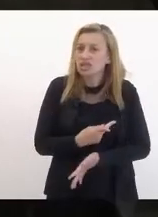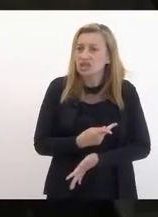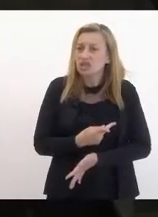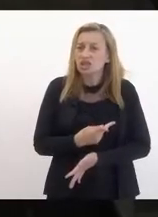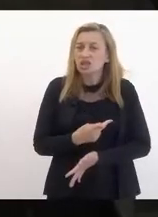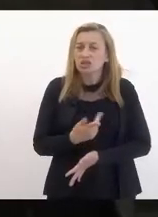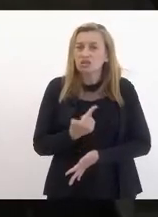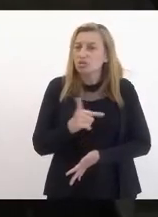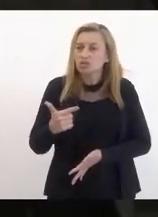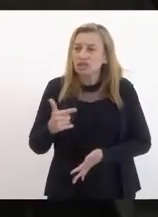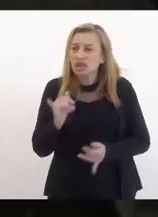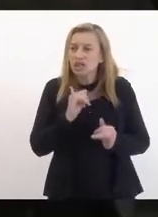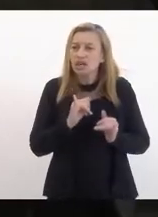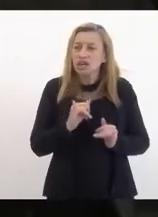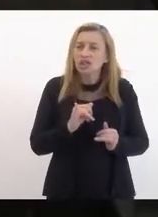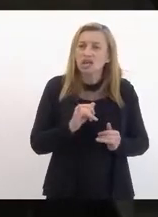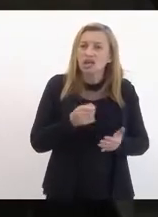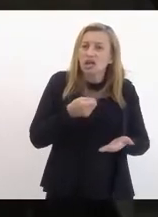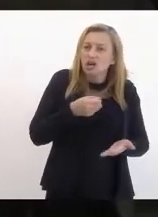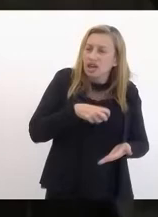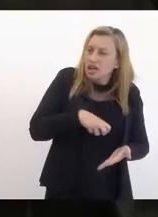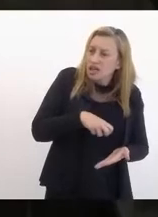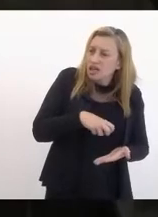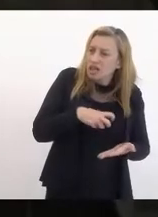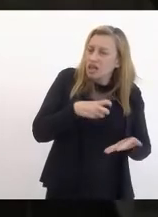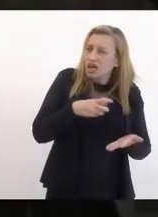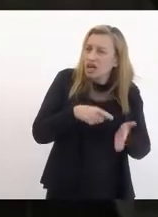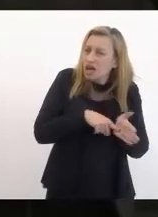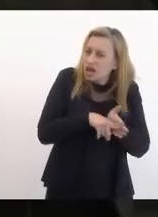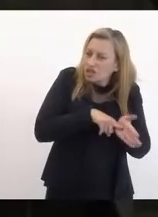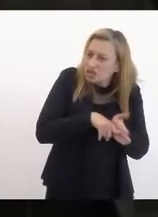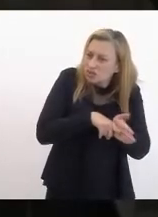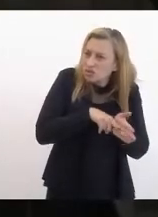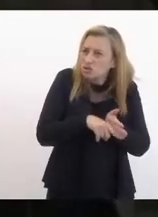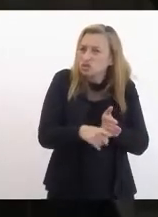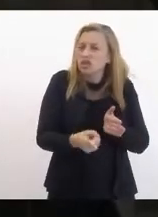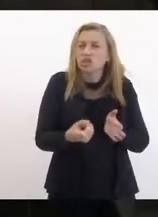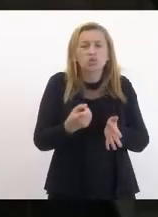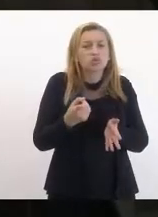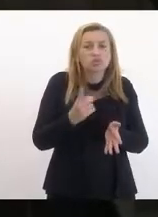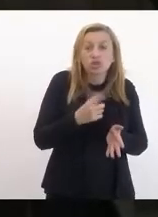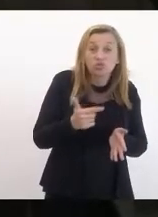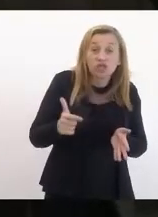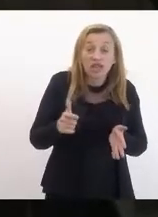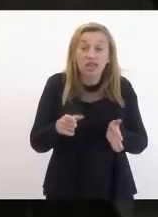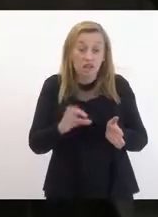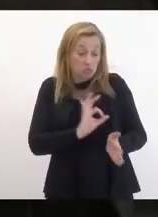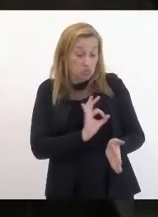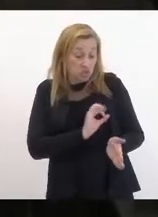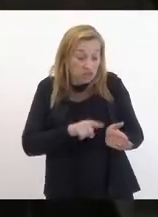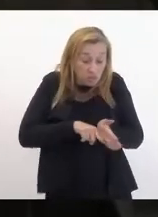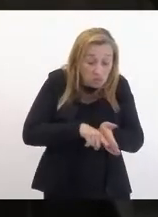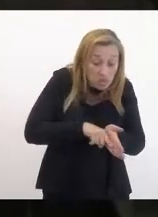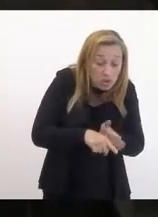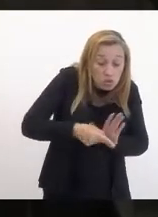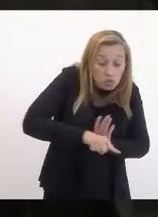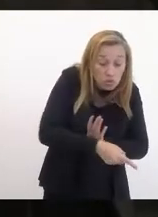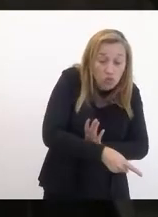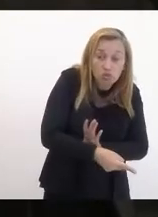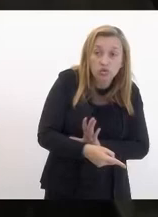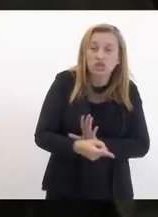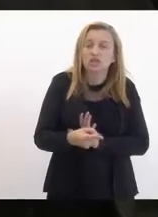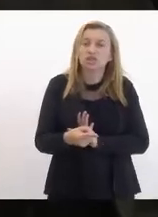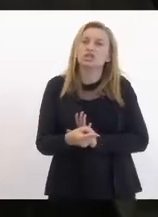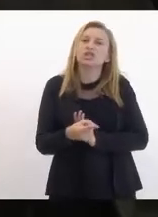haja apuração rigorosa, não haja apuração minuciosa, não haja periciamento técnico preciso, qualificado, que